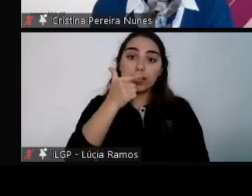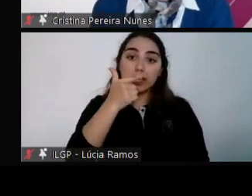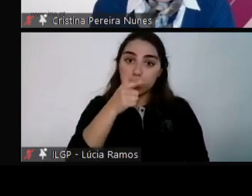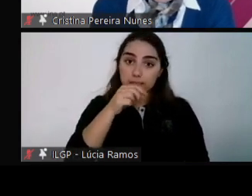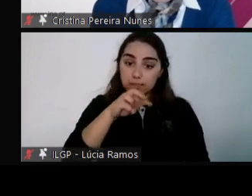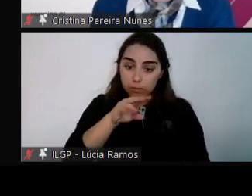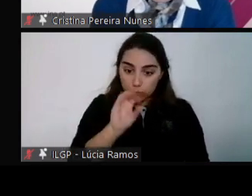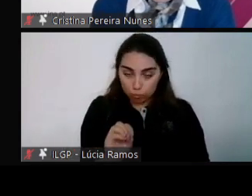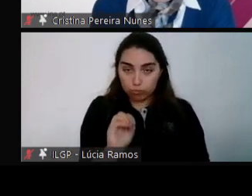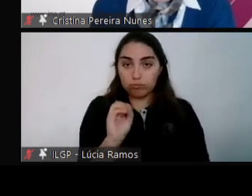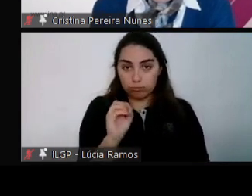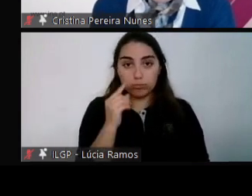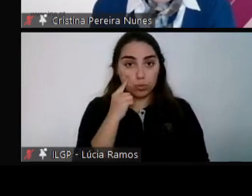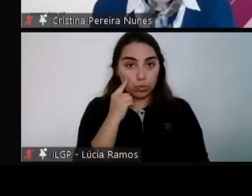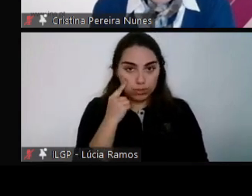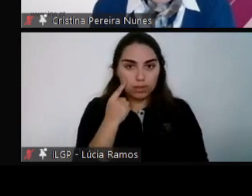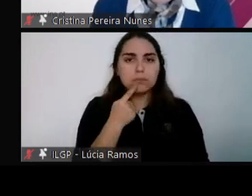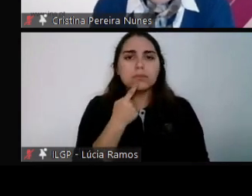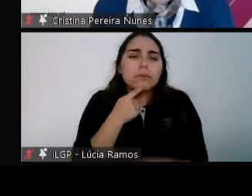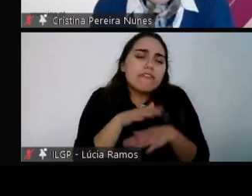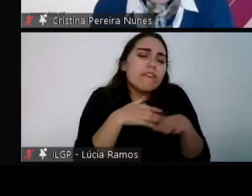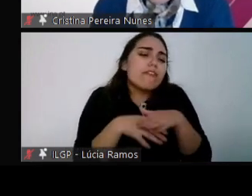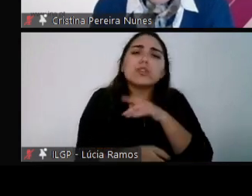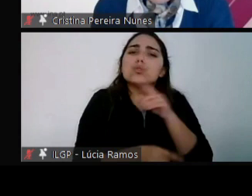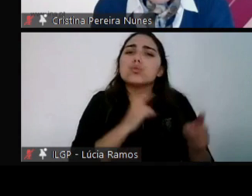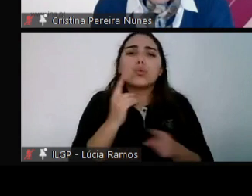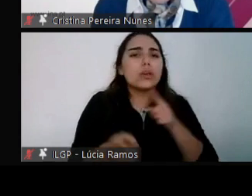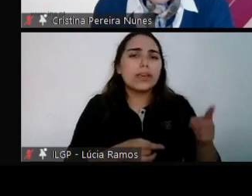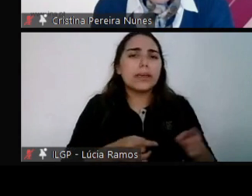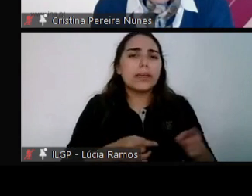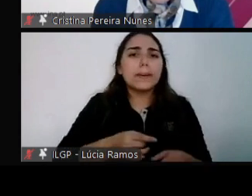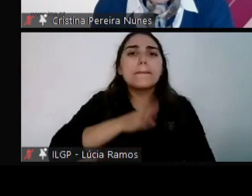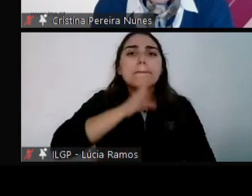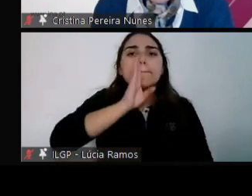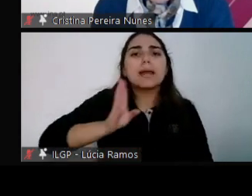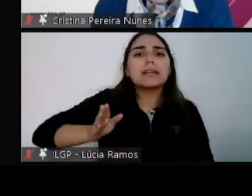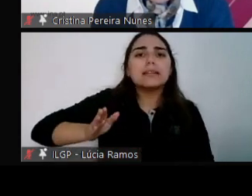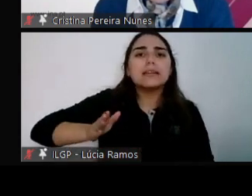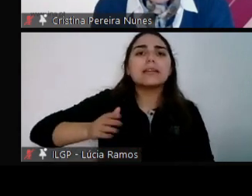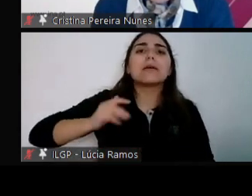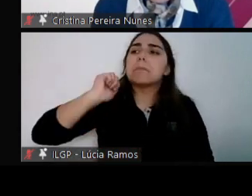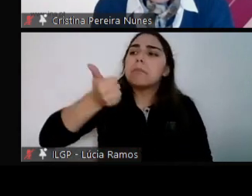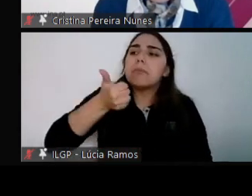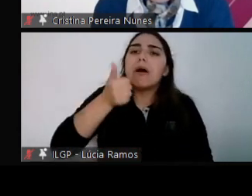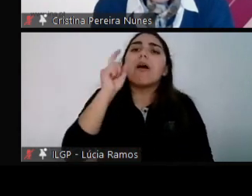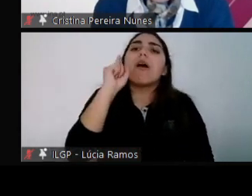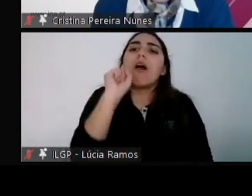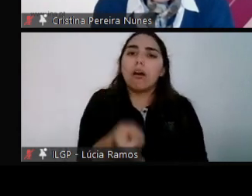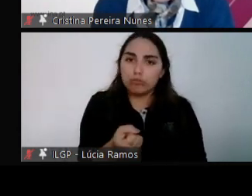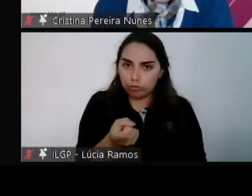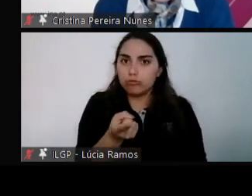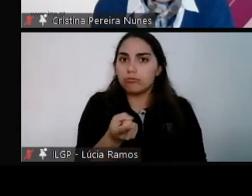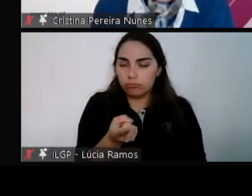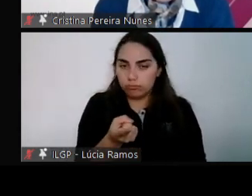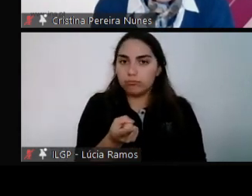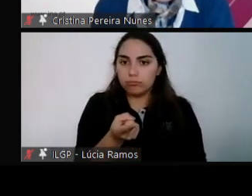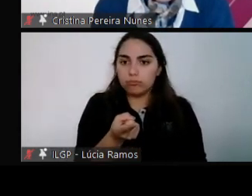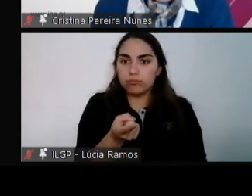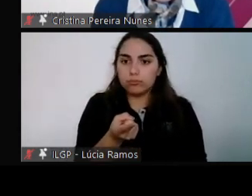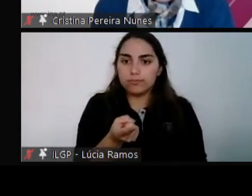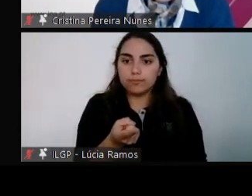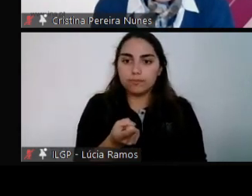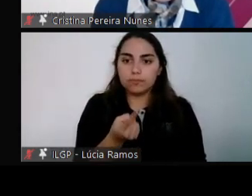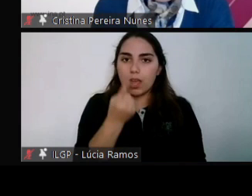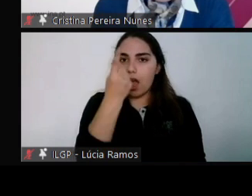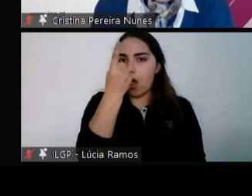pouco o que é que eles fazem, vamos ver boas práticas nacionais e internacionais em projetos de machine learning. Hoje há um excepcional da